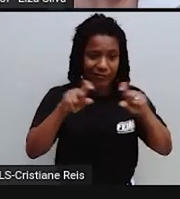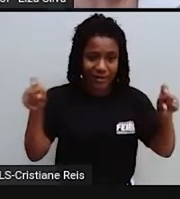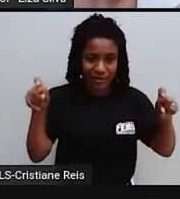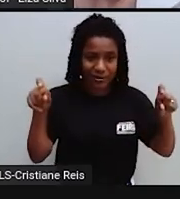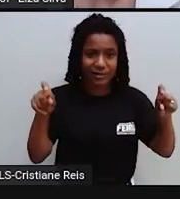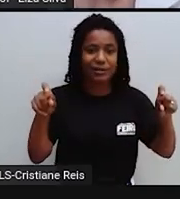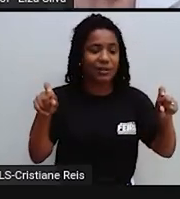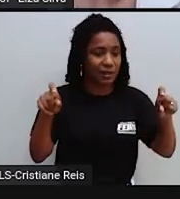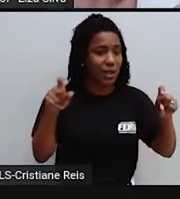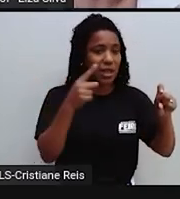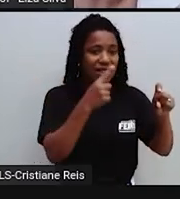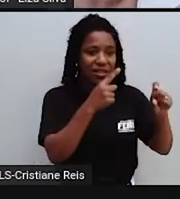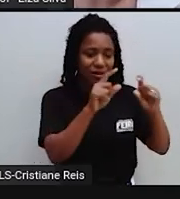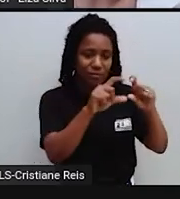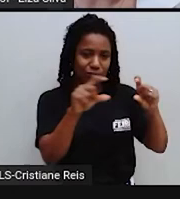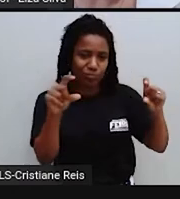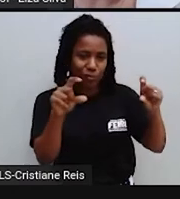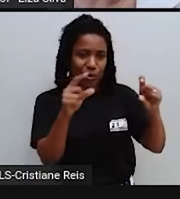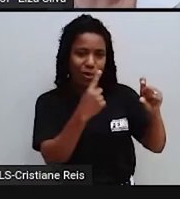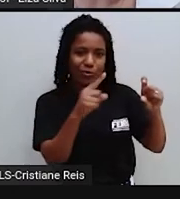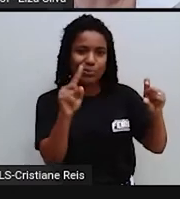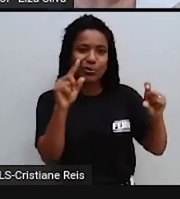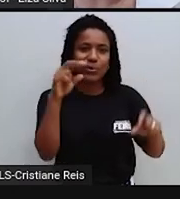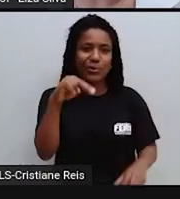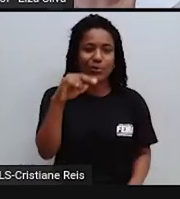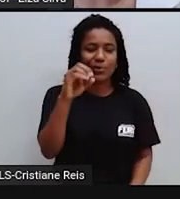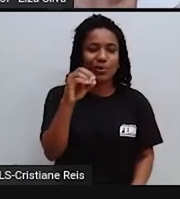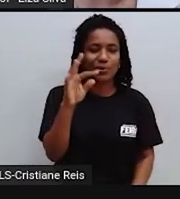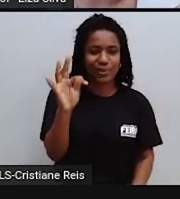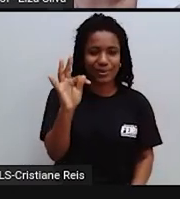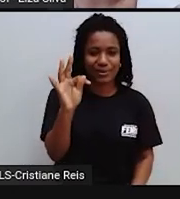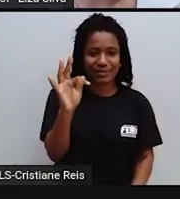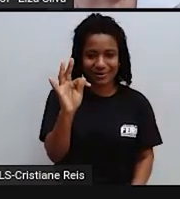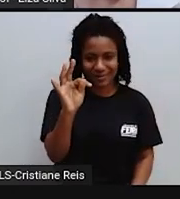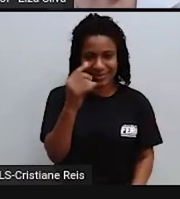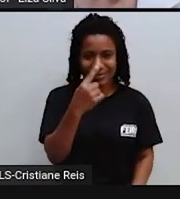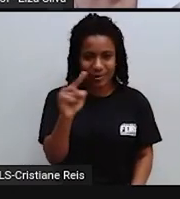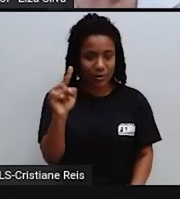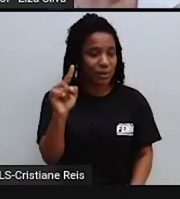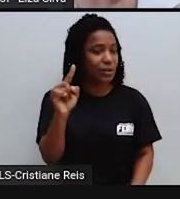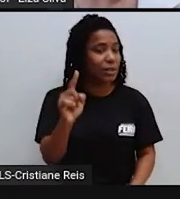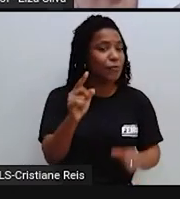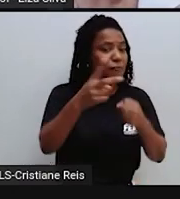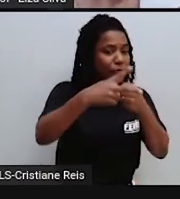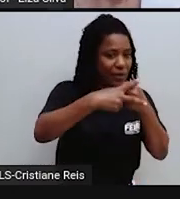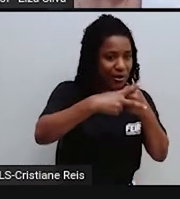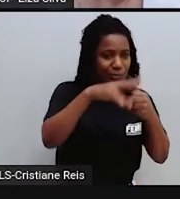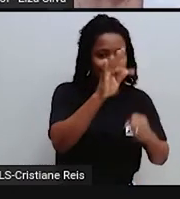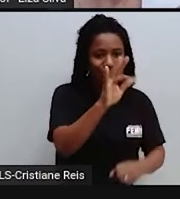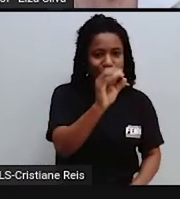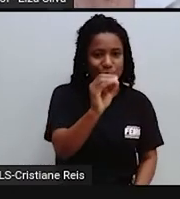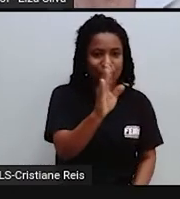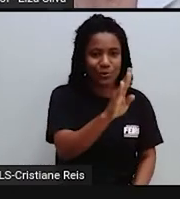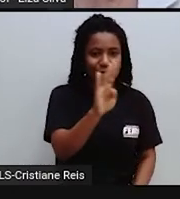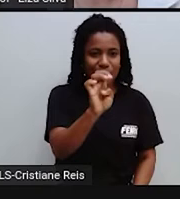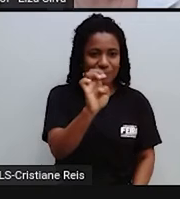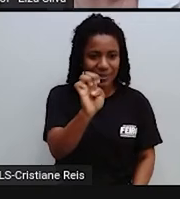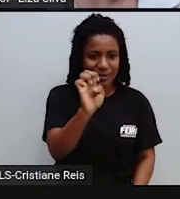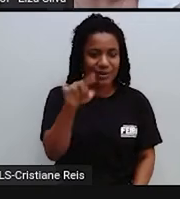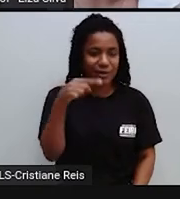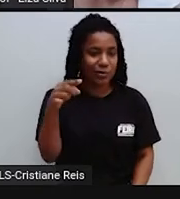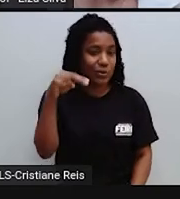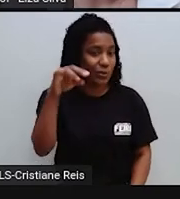a partícula not após o verbo to be. É o mesmo processo em todas as pessoas